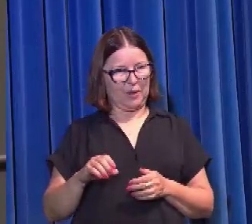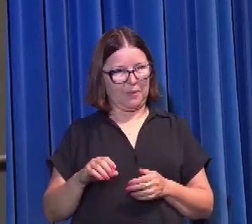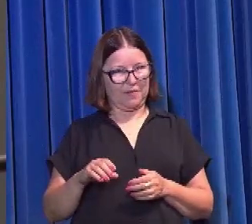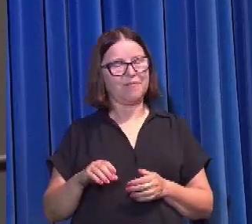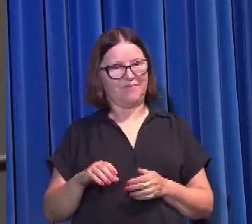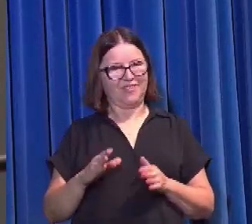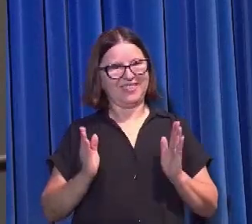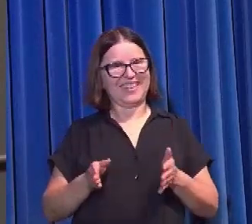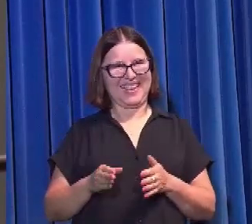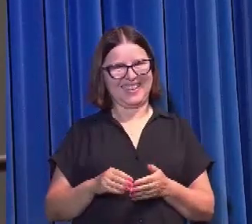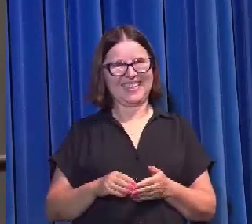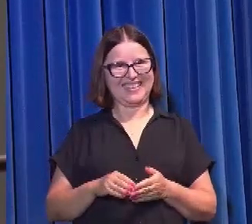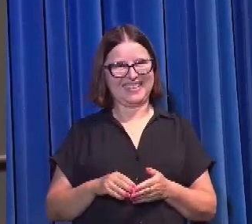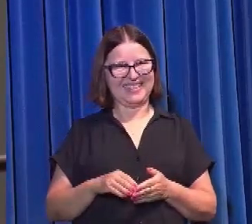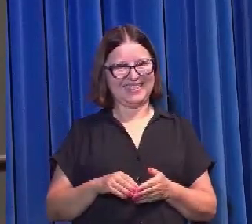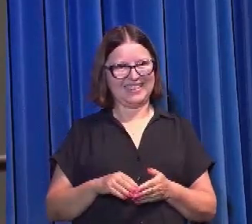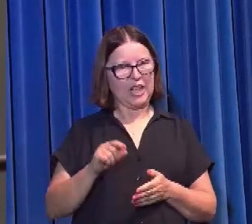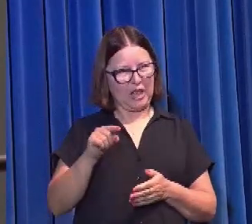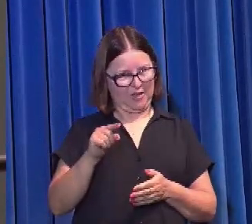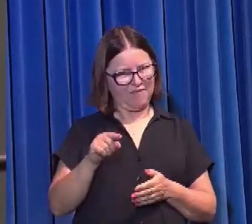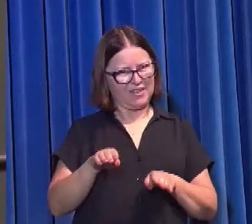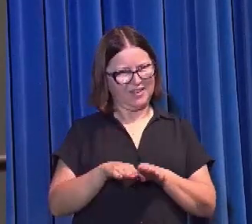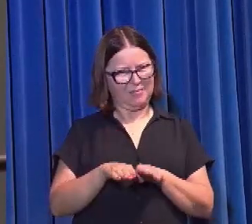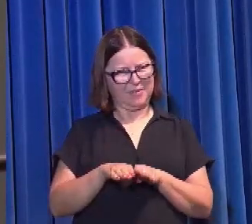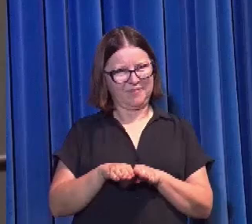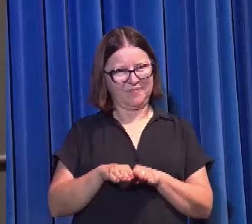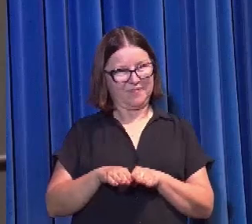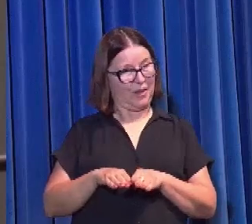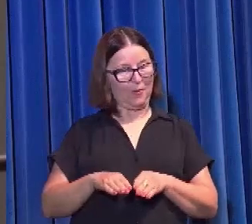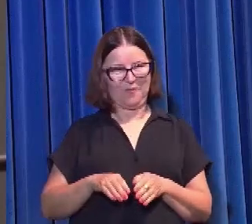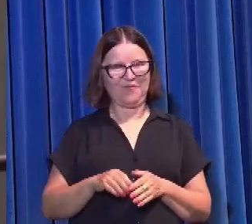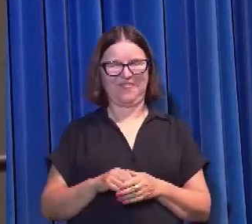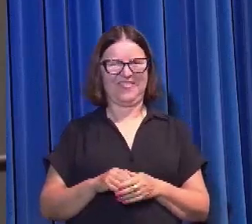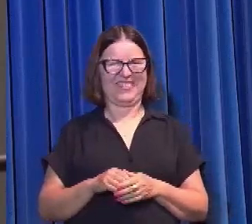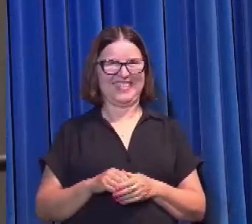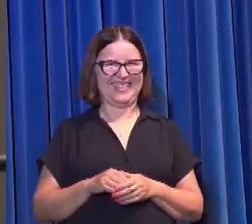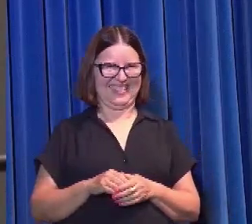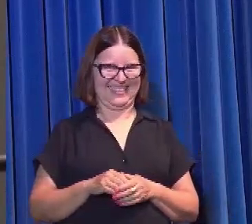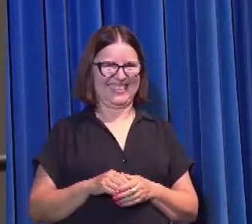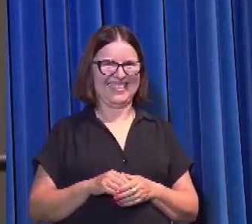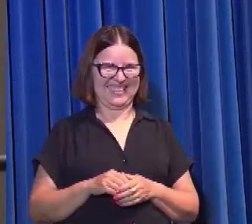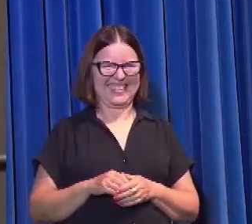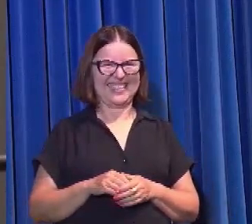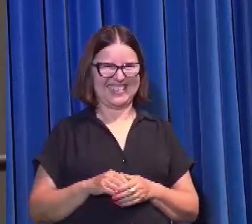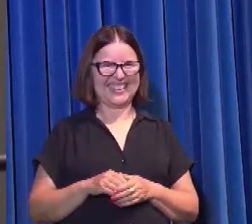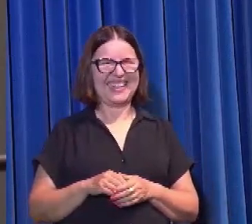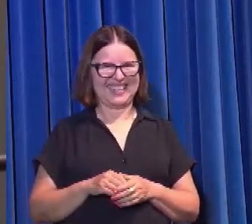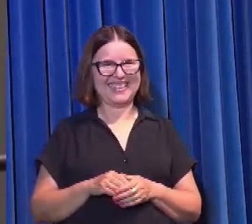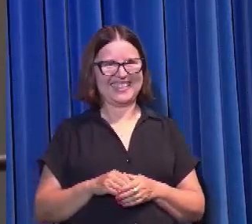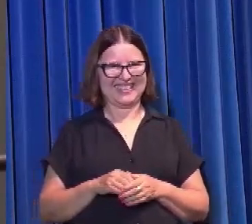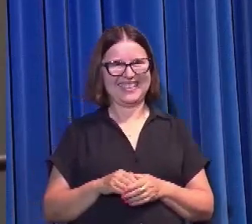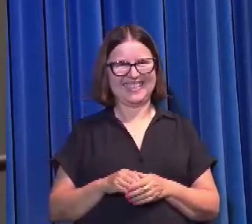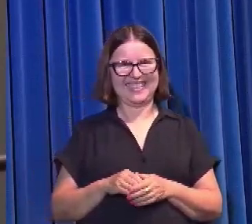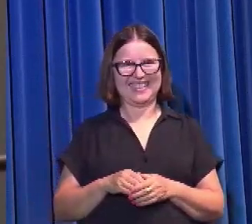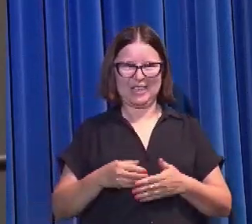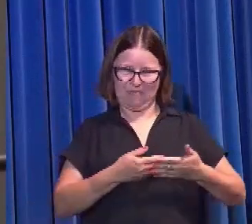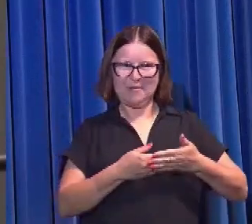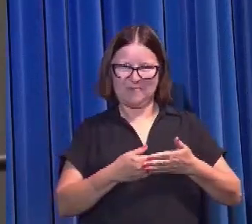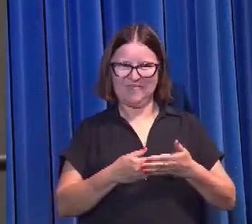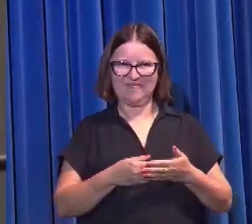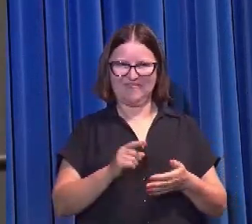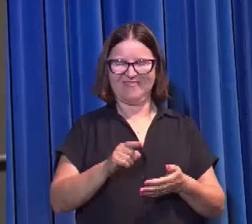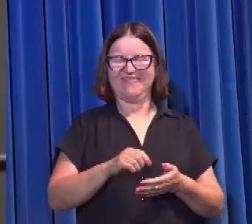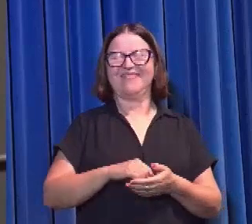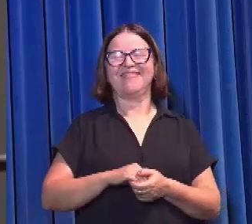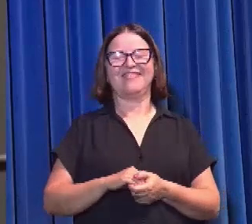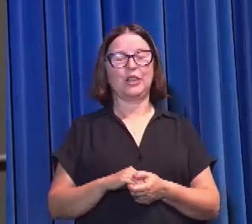Esses tempos atrás, os meus filhos se desentenderam. Faz tempo, já nem lembro qual deles que foi, mas um deles falou para o outro assim, você não é